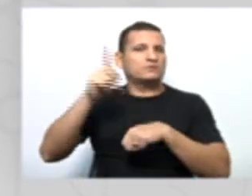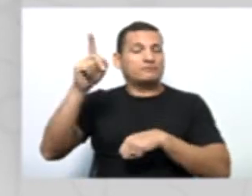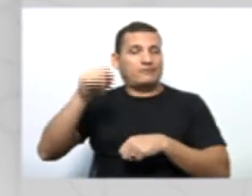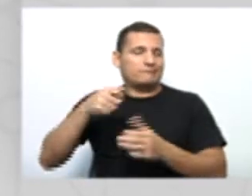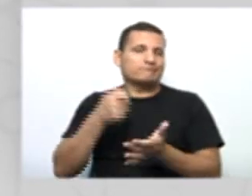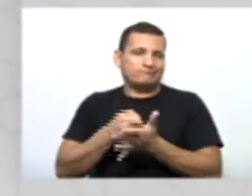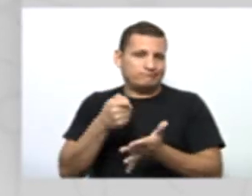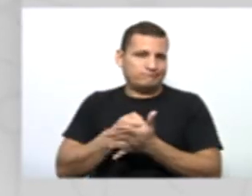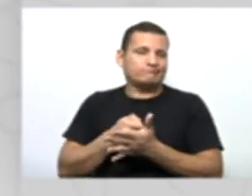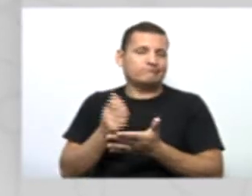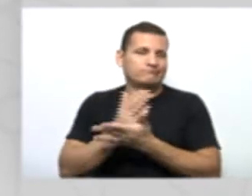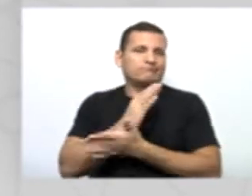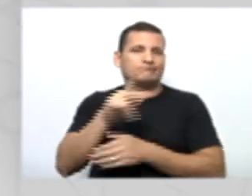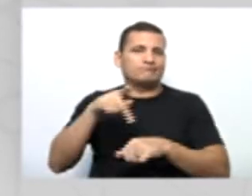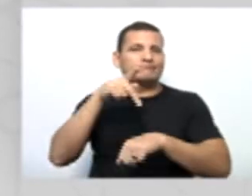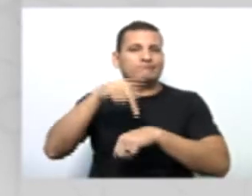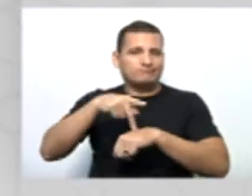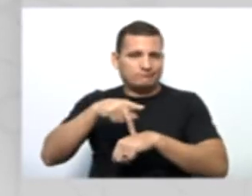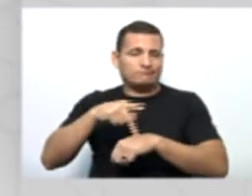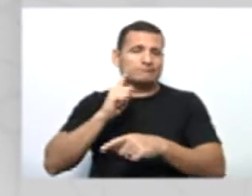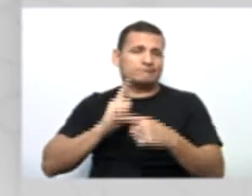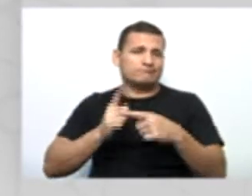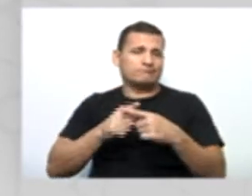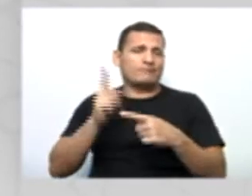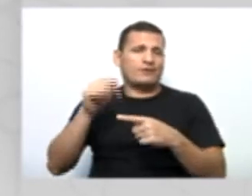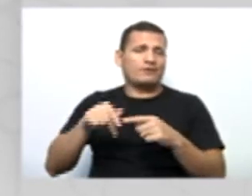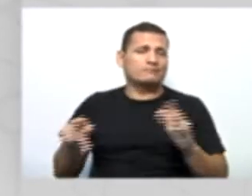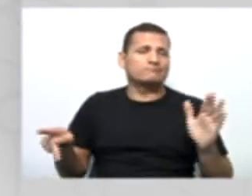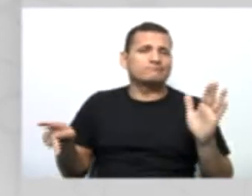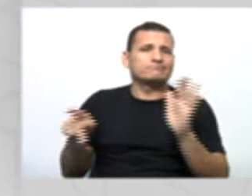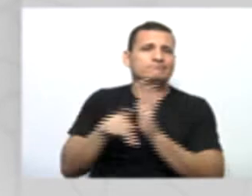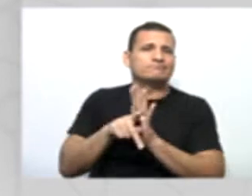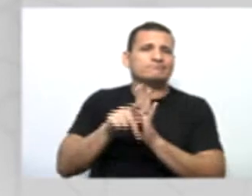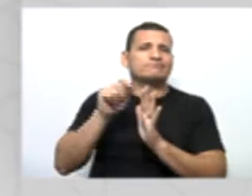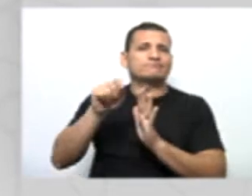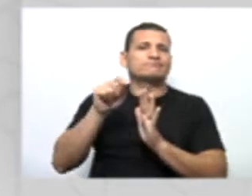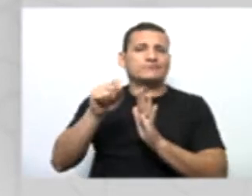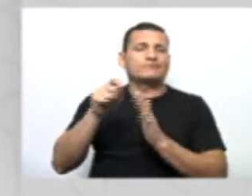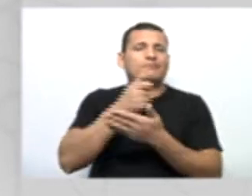muitos países, que faz parte já da conduta, ou seja,